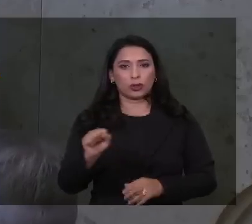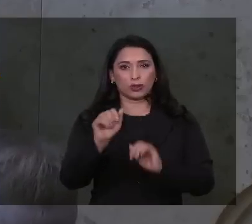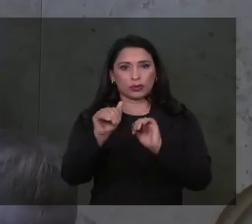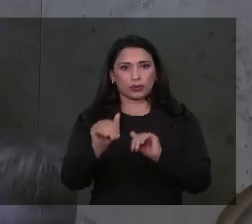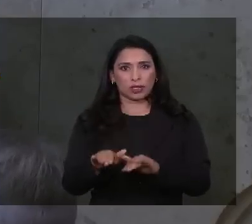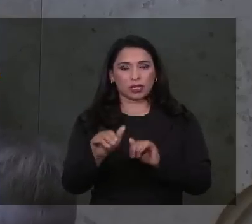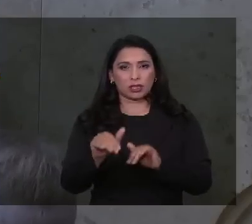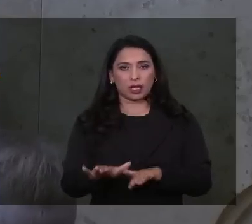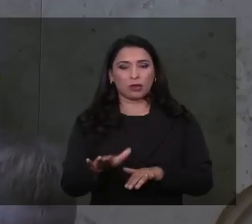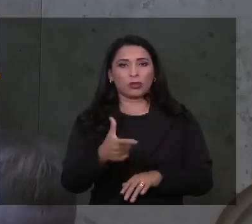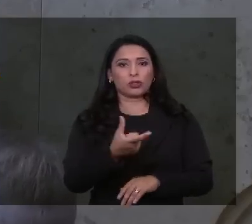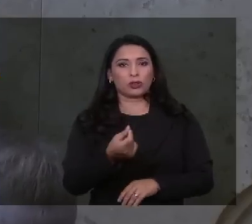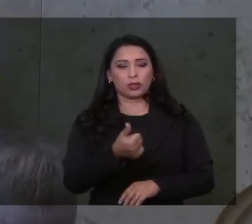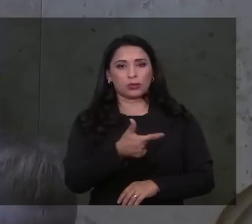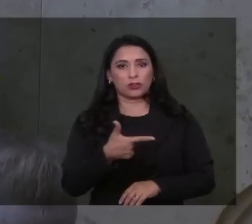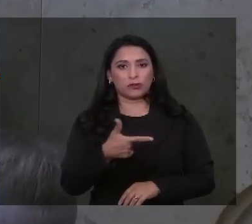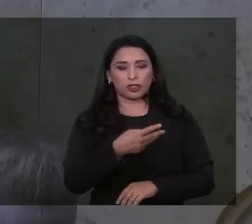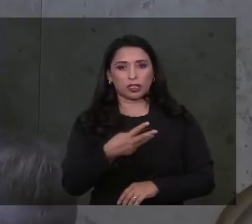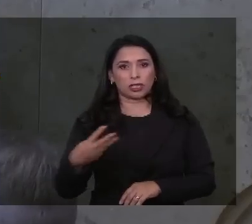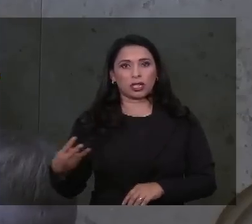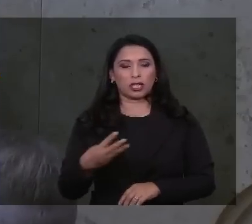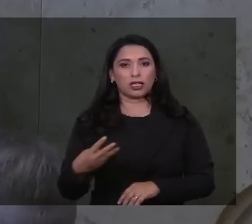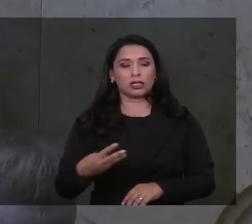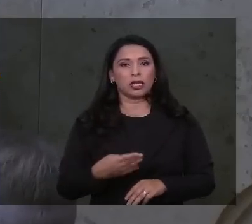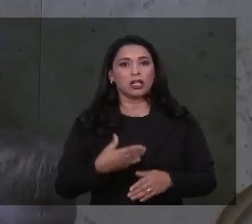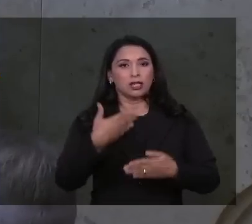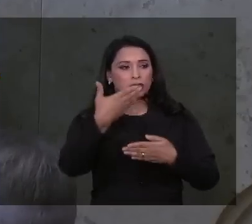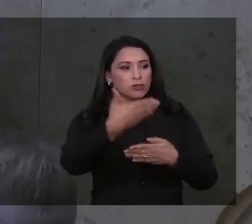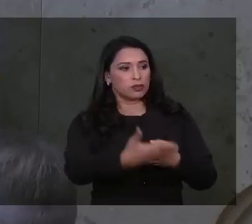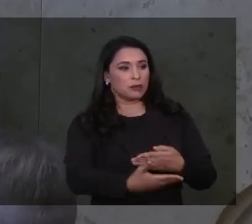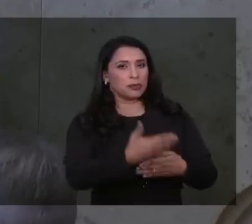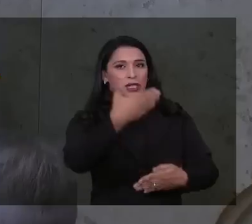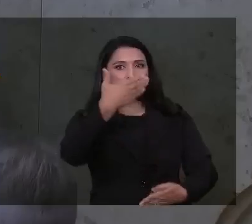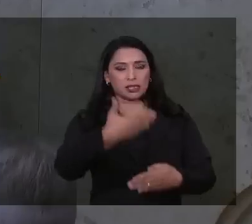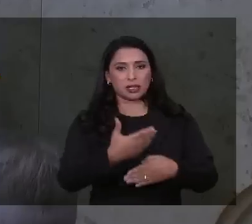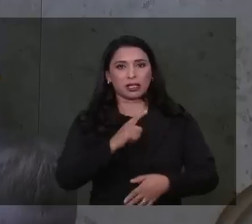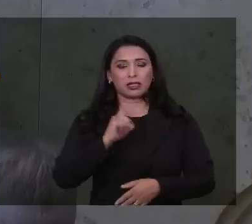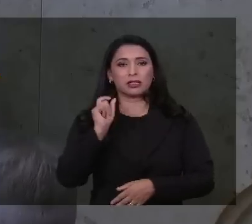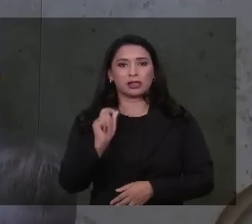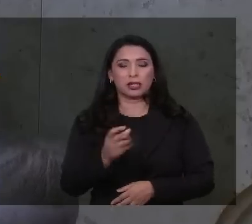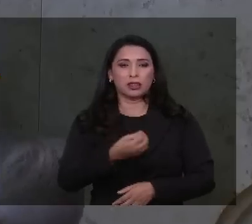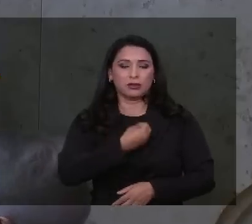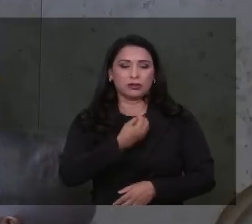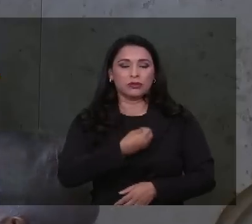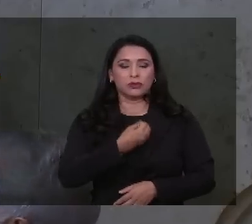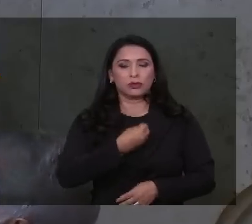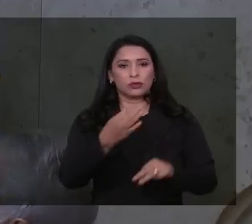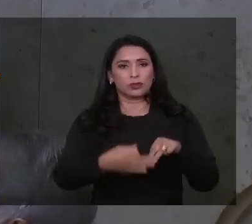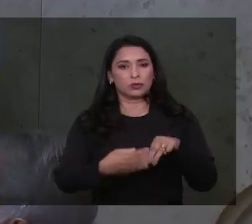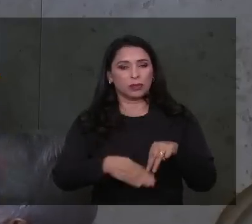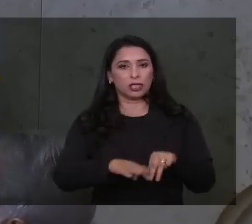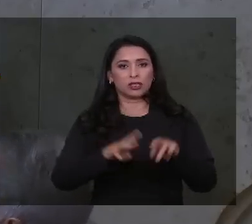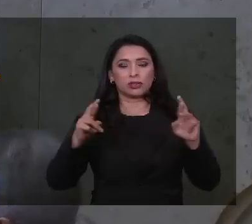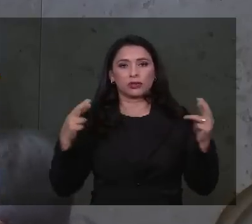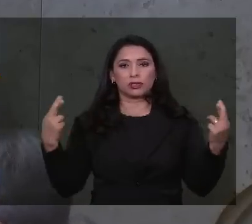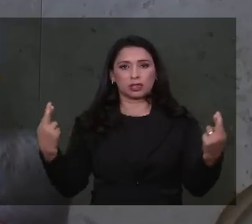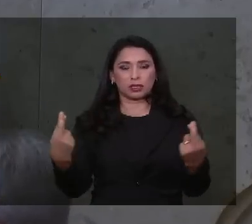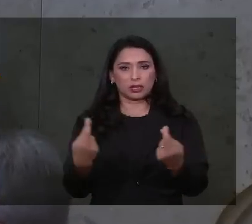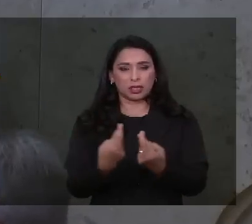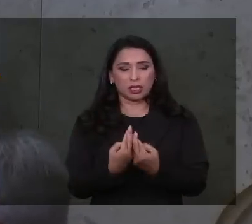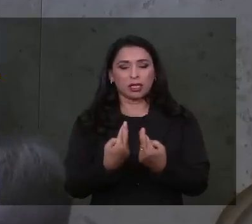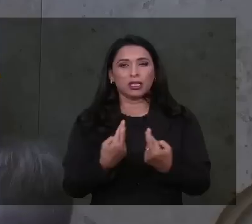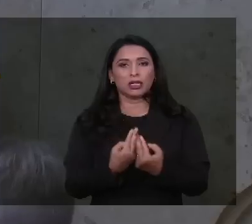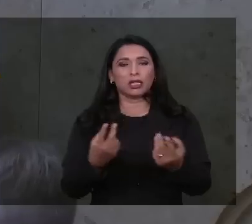2023, perante os senhores ministros do Supremo Tribunal Federal, reunidos em sessão solene, presidida pela senhora